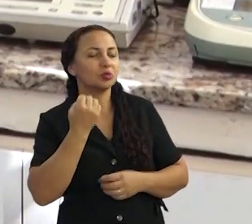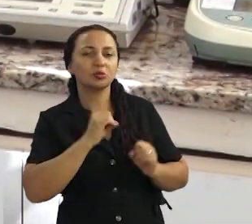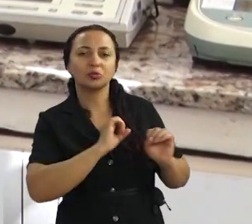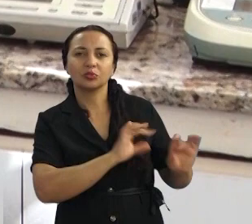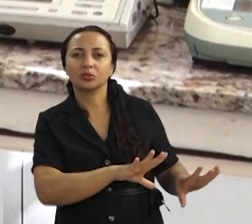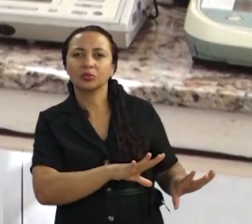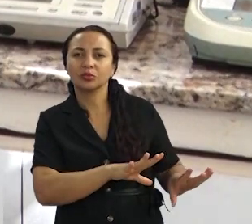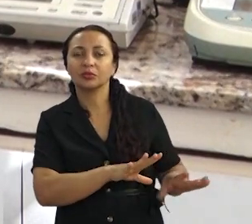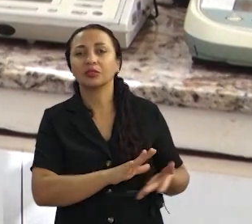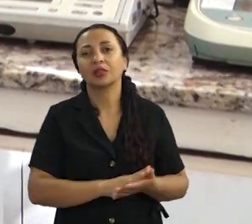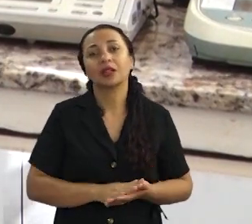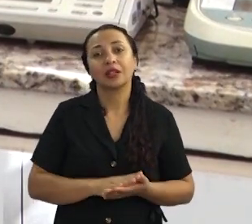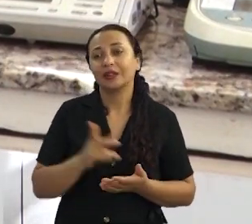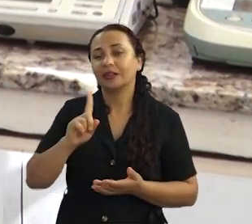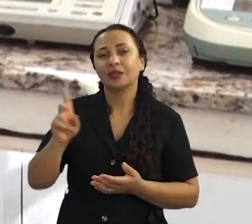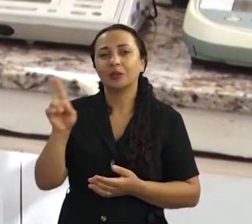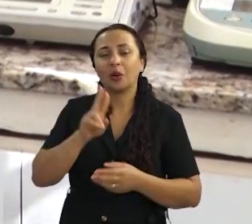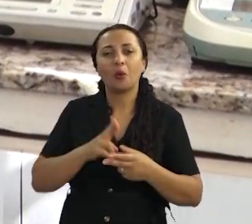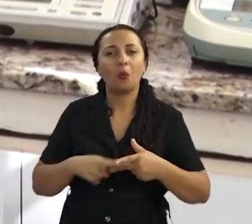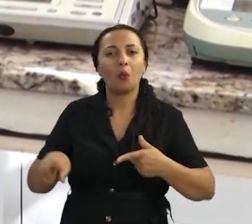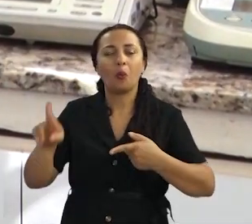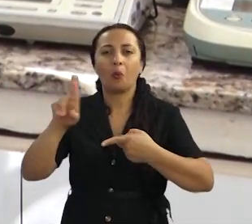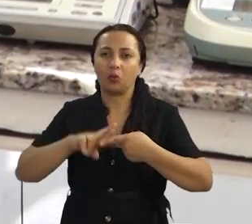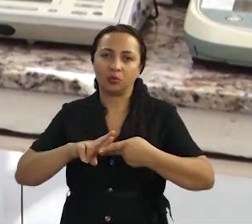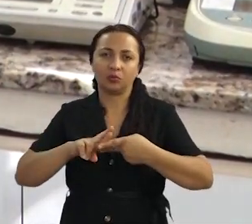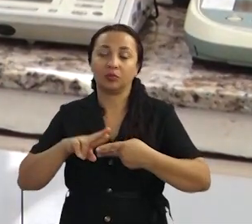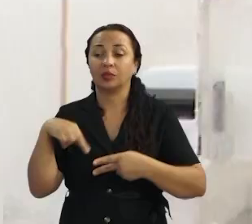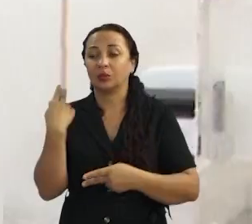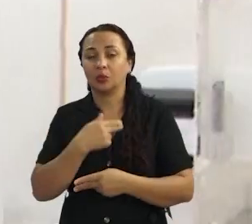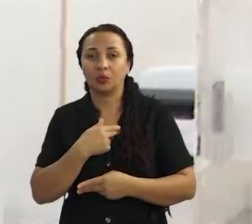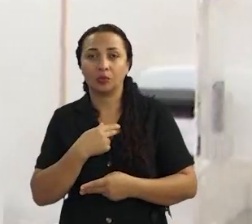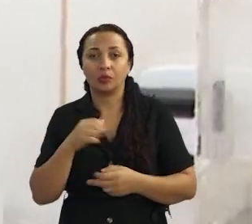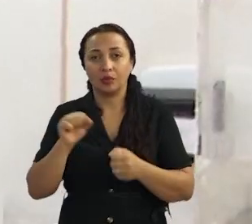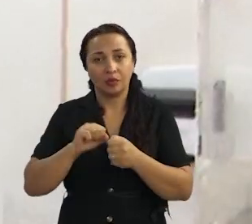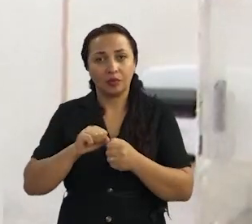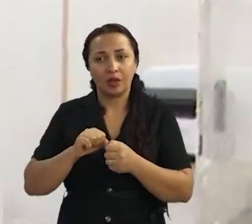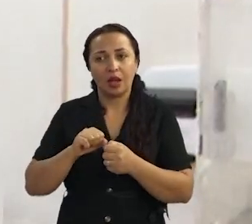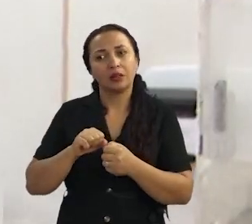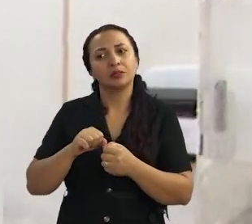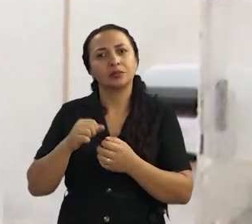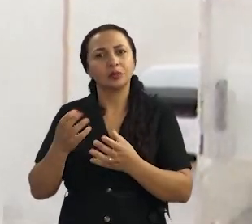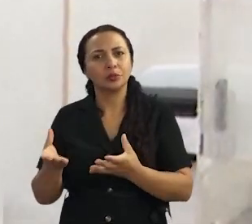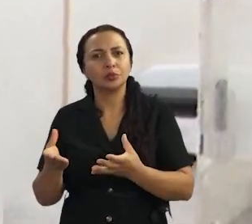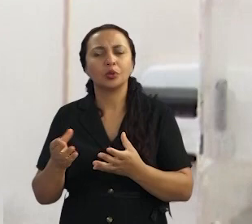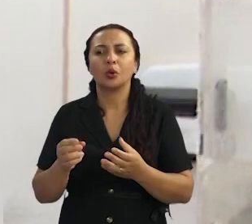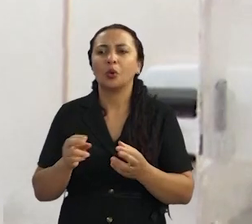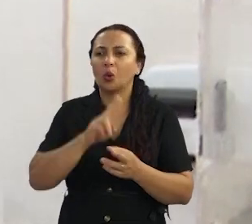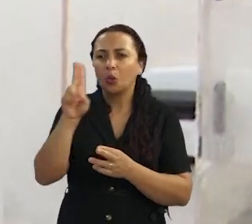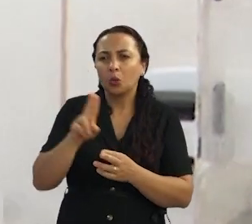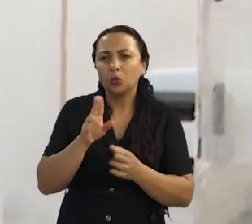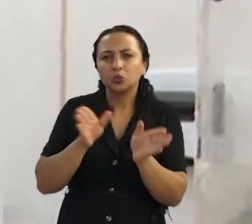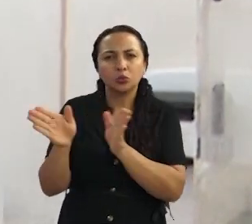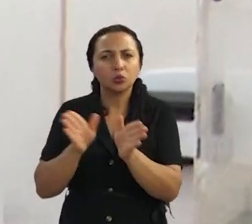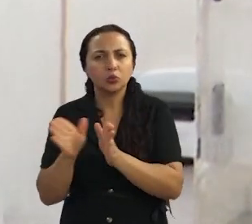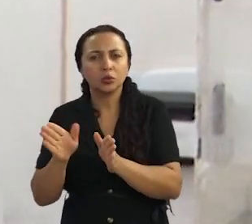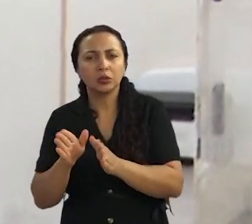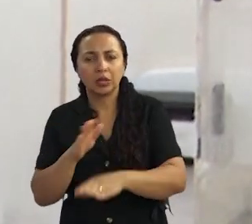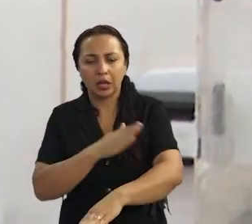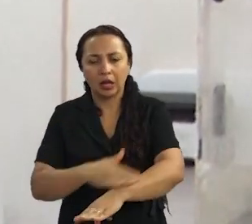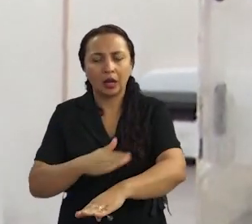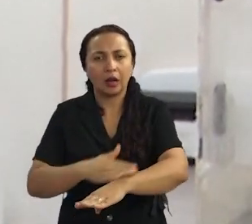descartados sem uma utilização mais nobre. Então a gente faz aí um consórcio entre